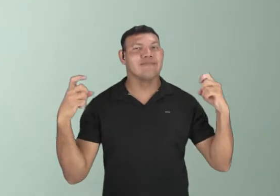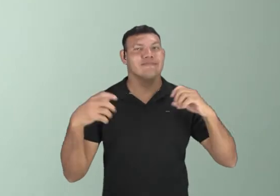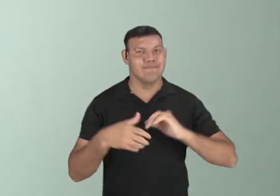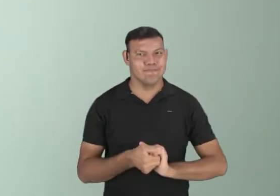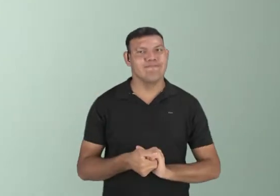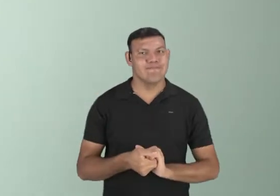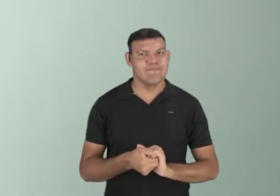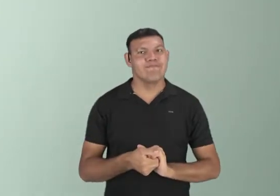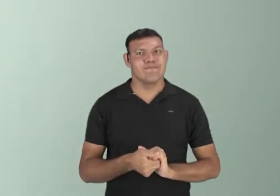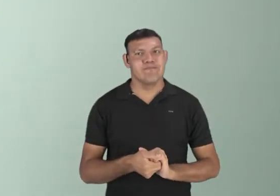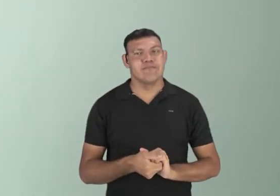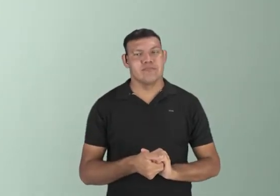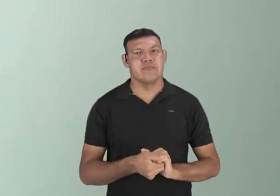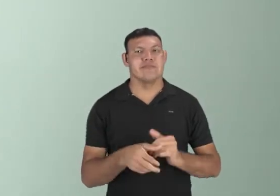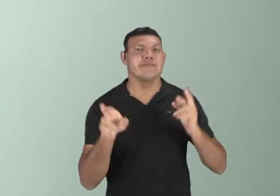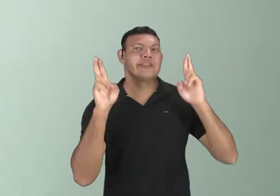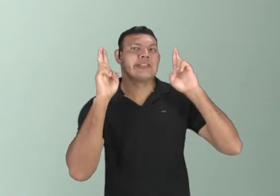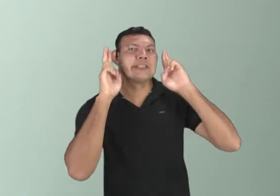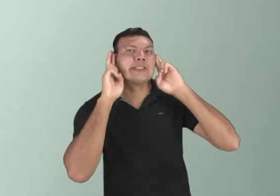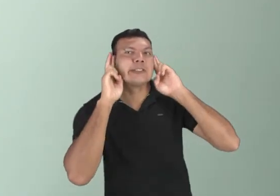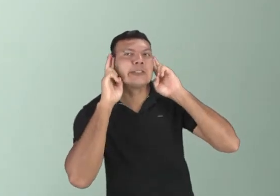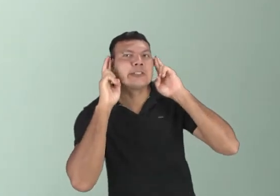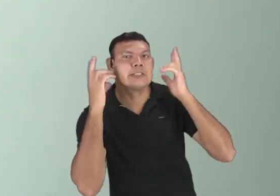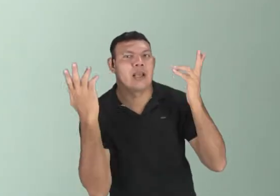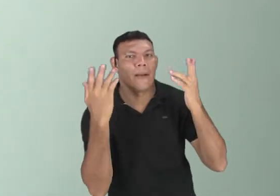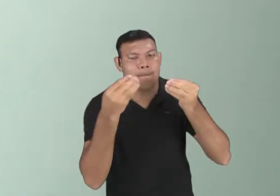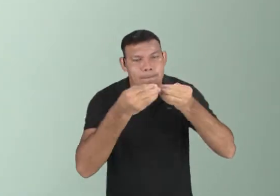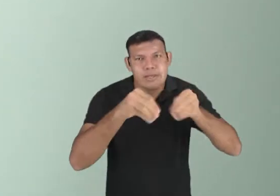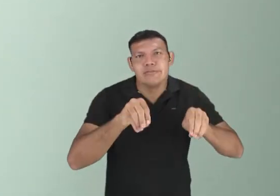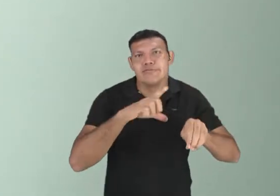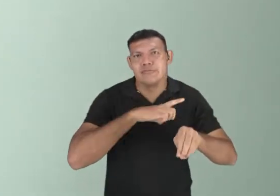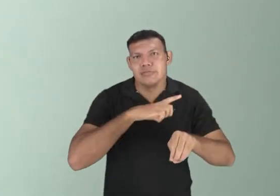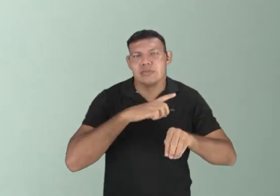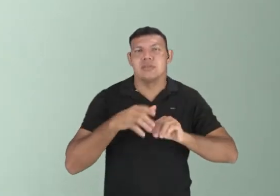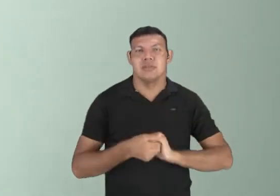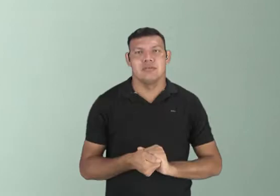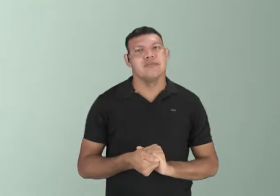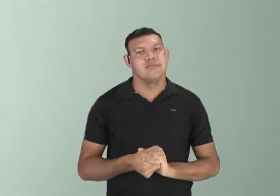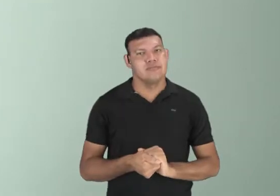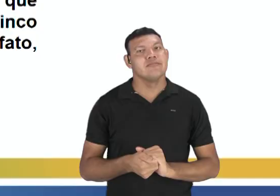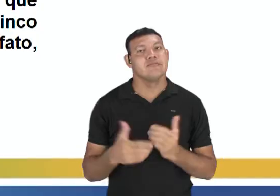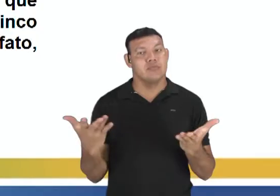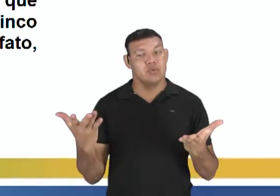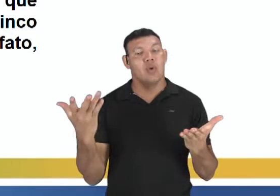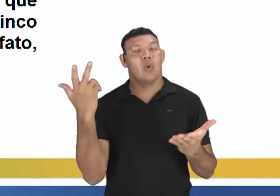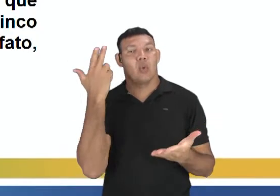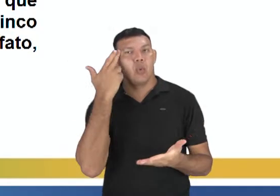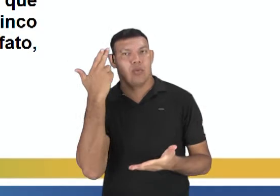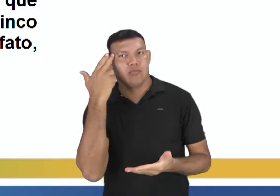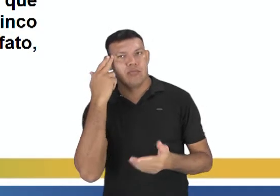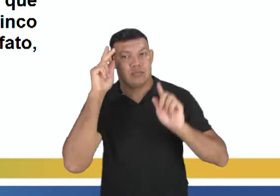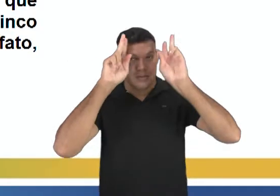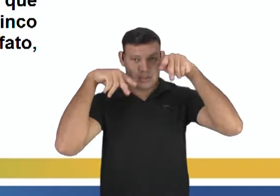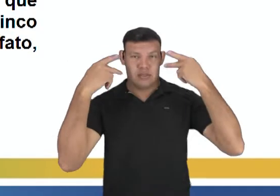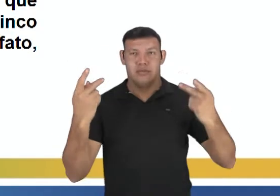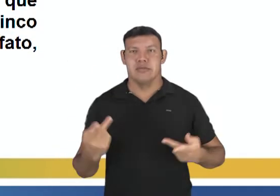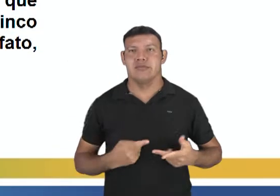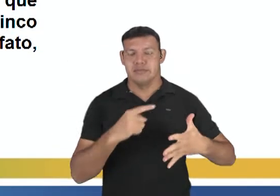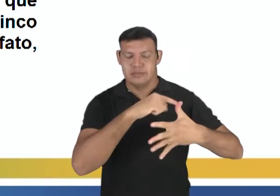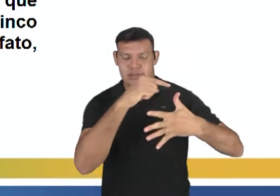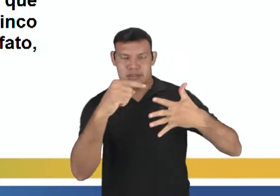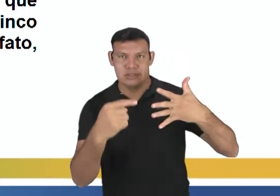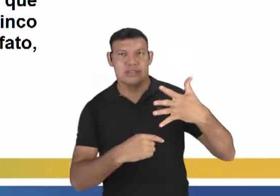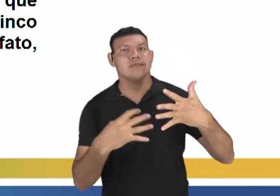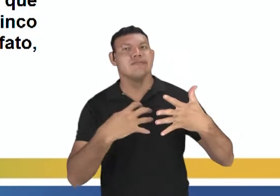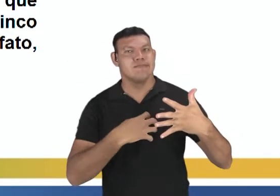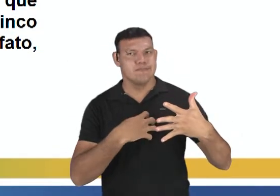prejudicar os nossos ouvidos. Bom, tradicionalmente, aceitamos que os seres humanos eles possuem os 5 sentidos, como eu